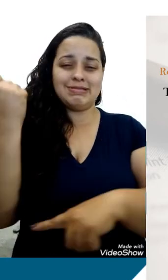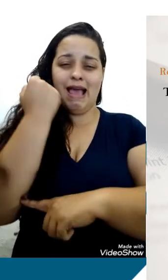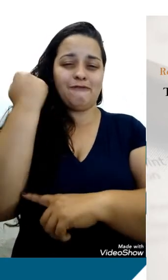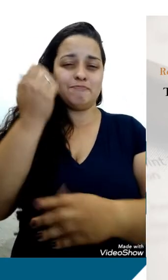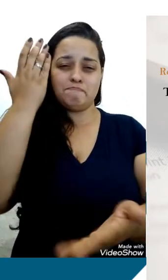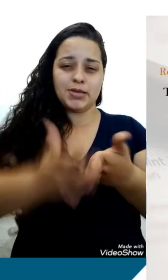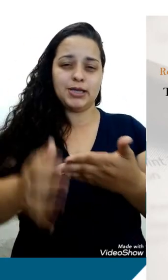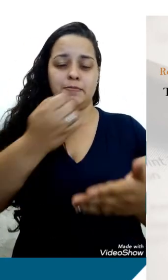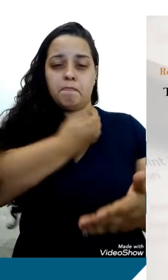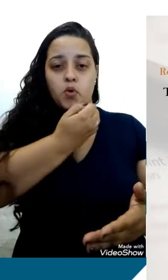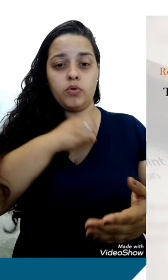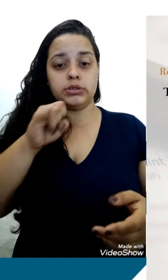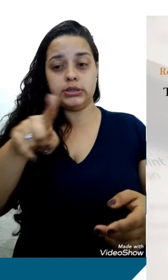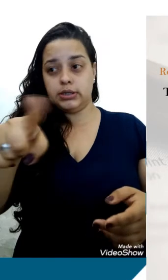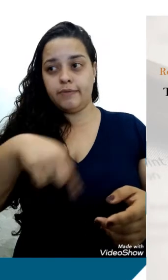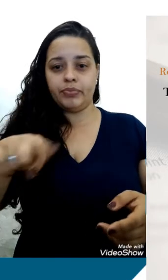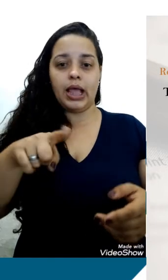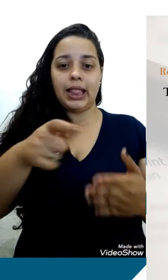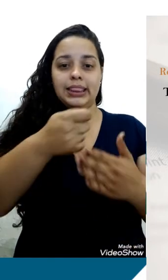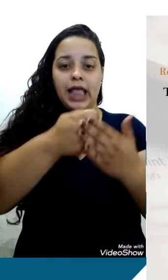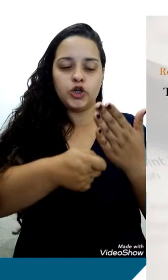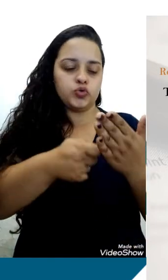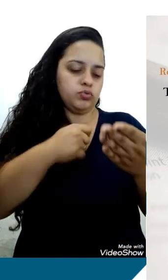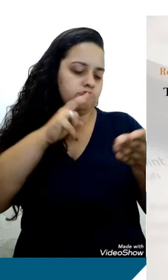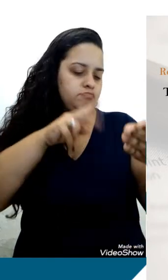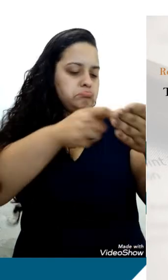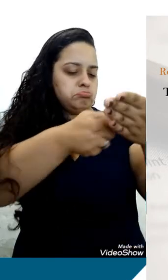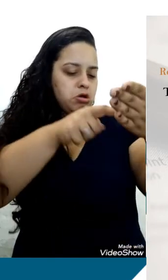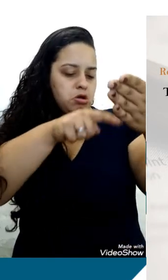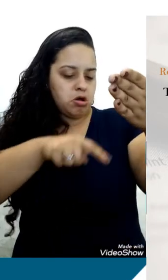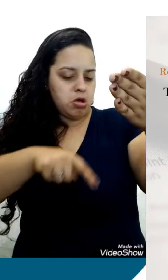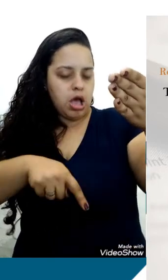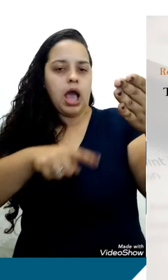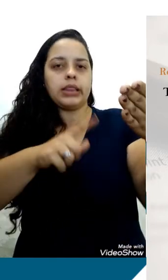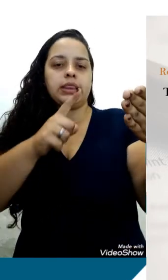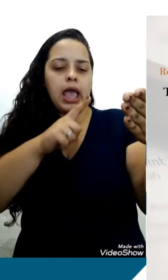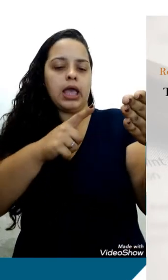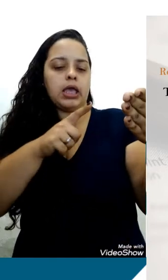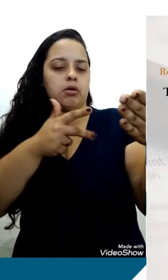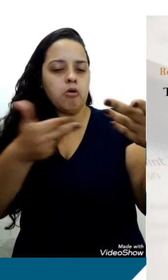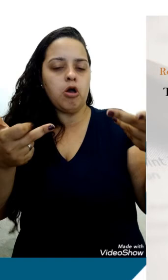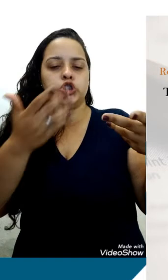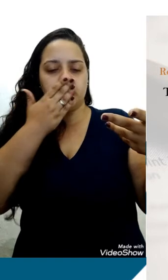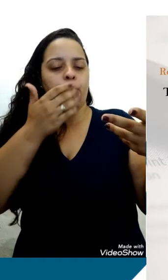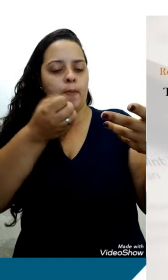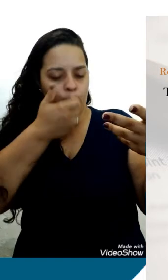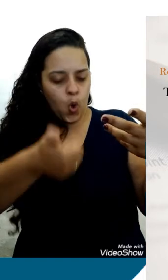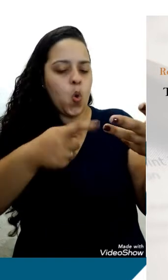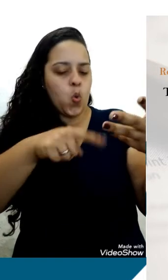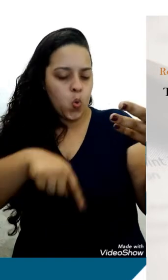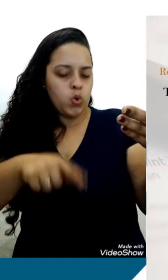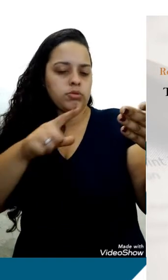mais que você tenha feito um texto que não fuja ao tema e não fuja à tipologia textual, você não pode receber mais do que 80 pontos na